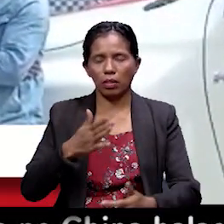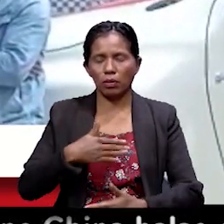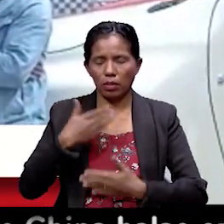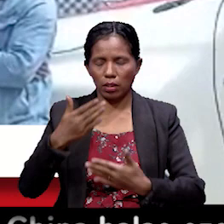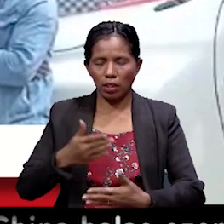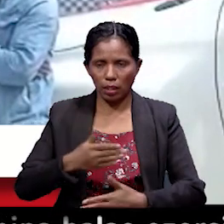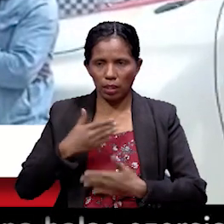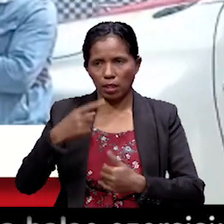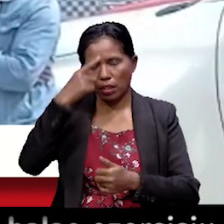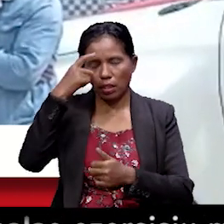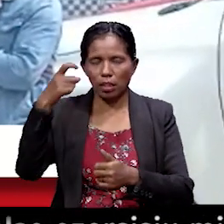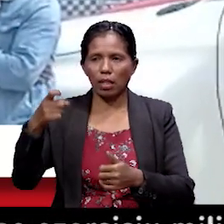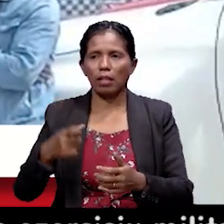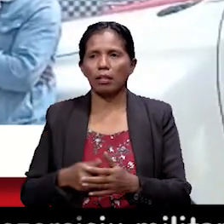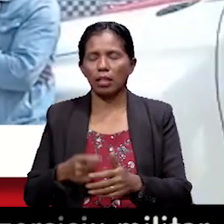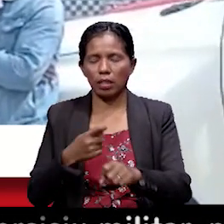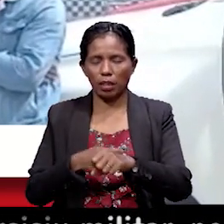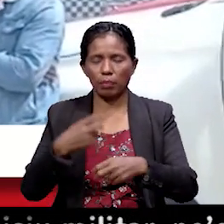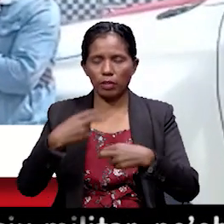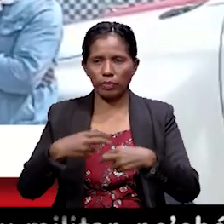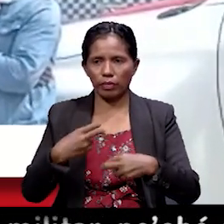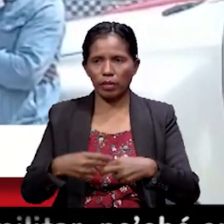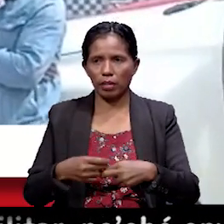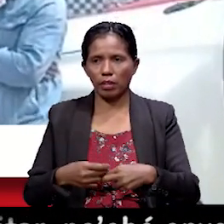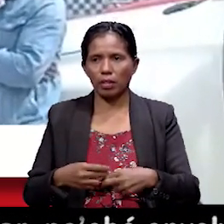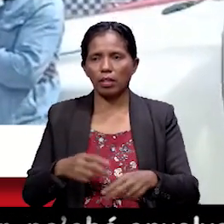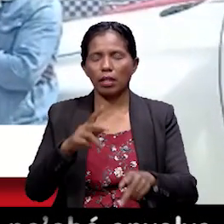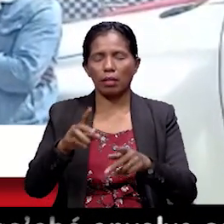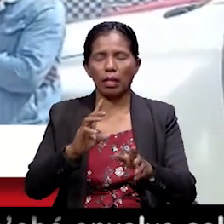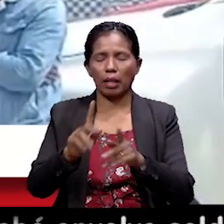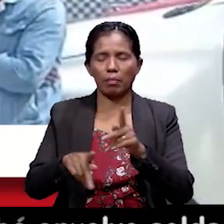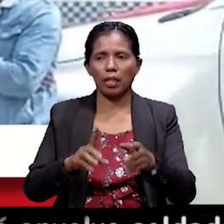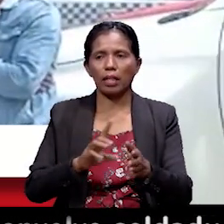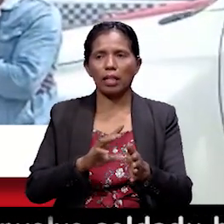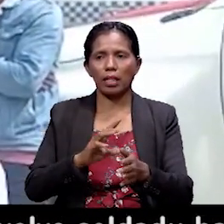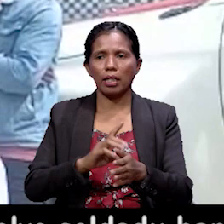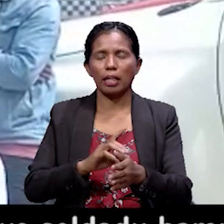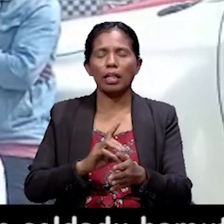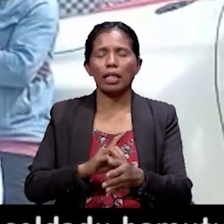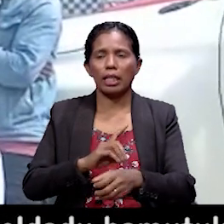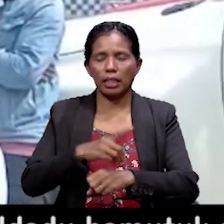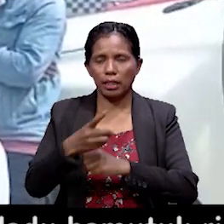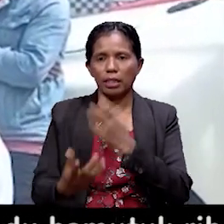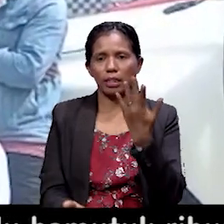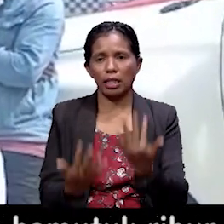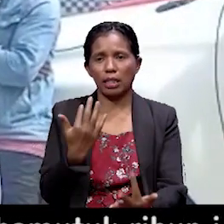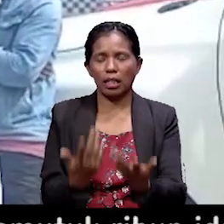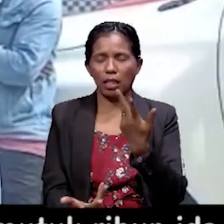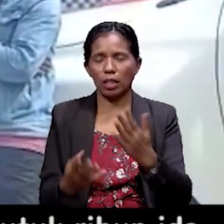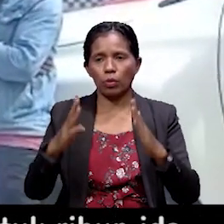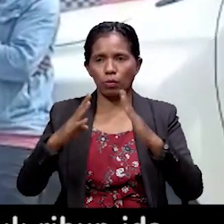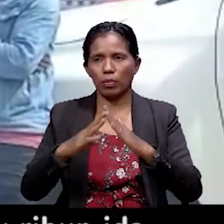contenti tama. Ia situasaun difisi, umanai dihetan desastro natura, desastro sa ayahan umanai, ia husi